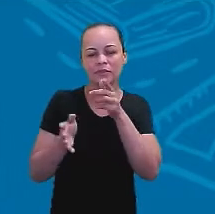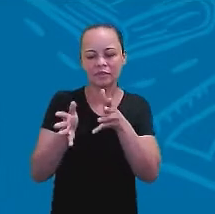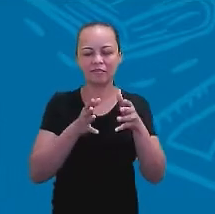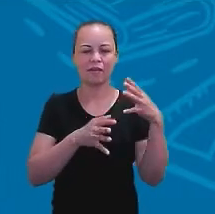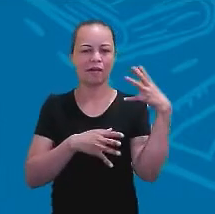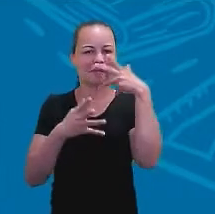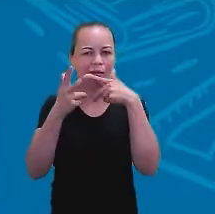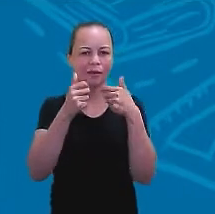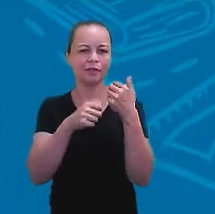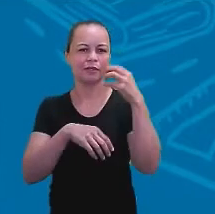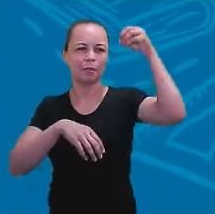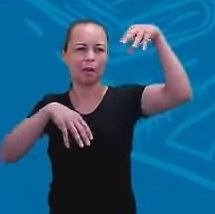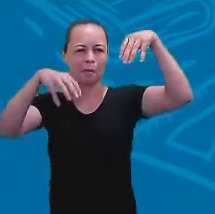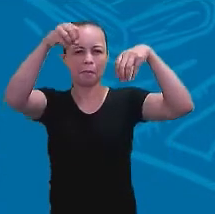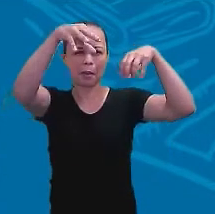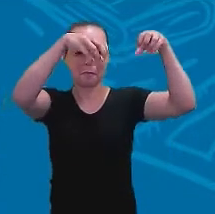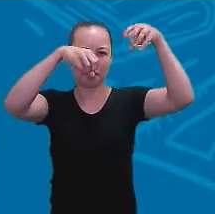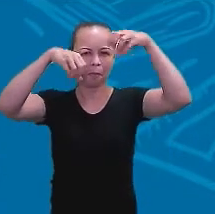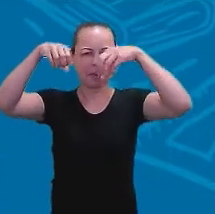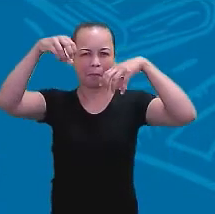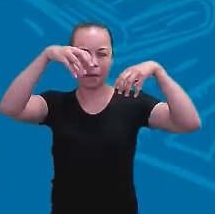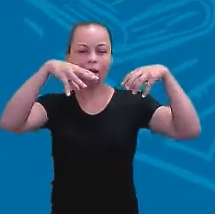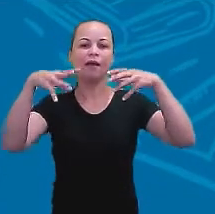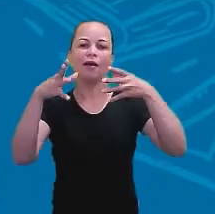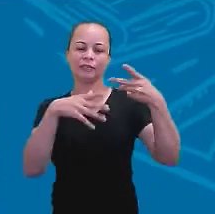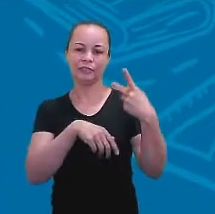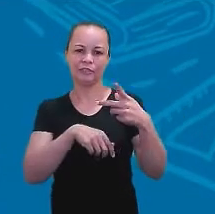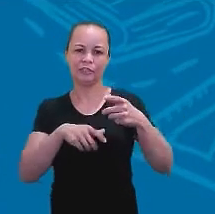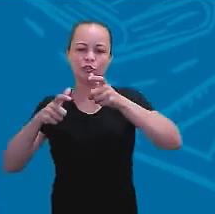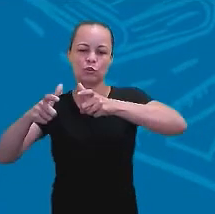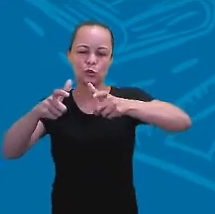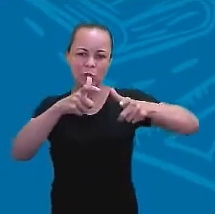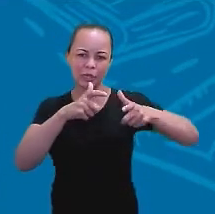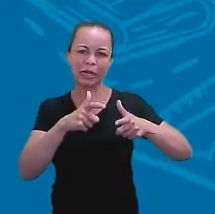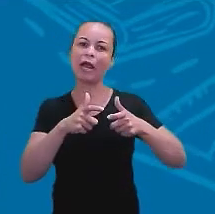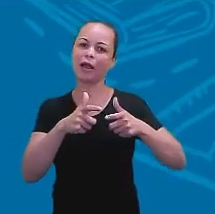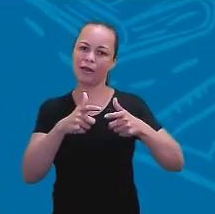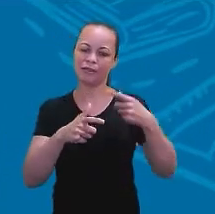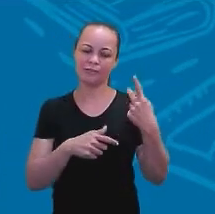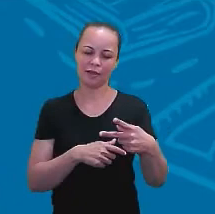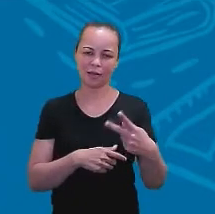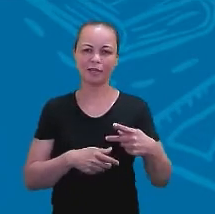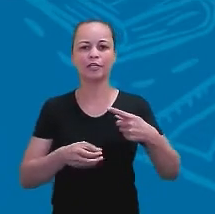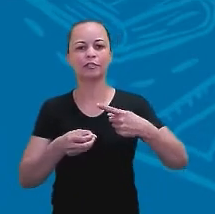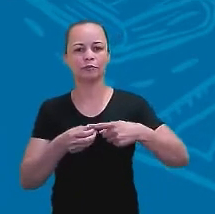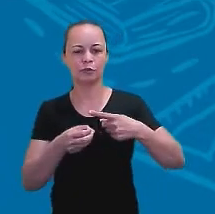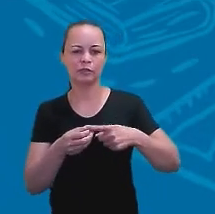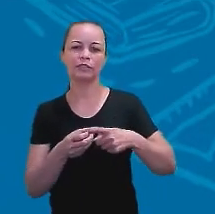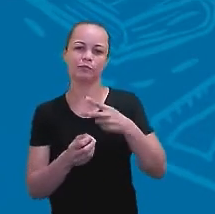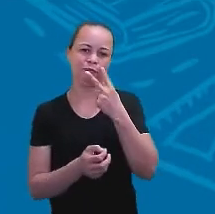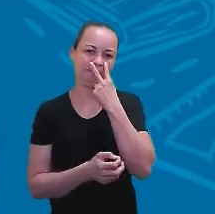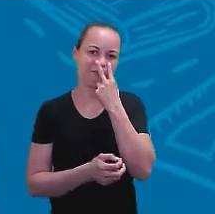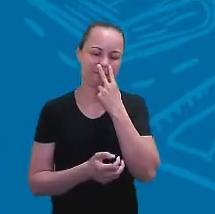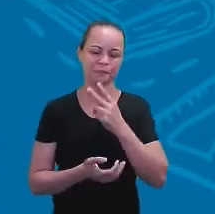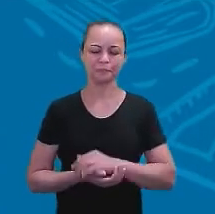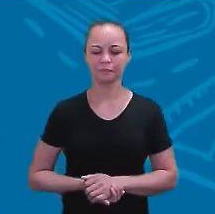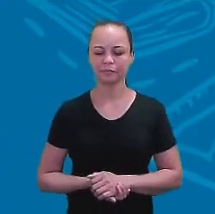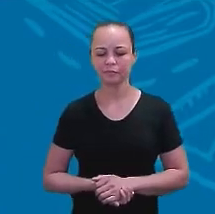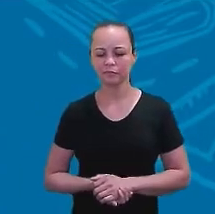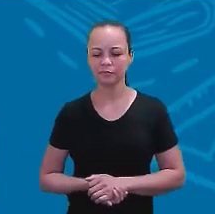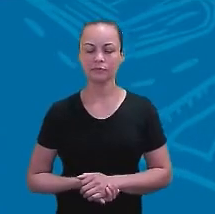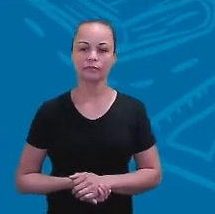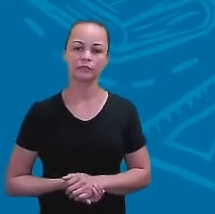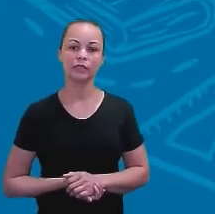iluminação artificial nesses pontos, né, marcantes aqui do nosso município, tá certo? E aí a